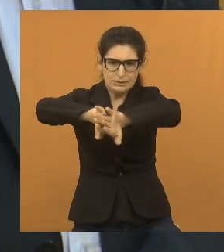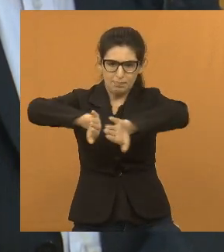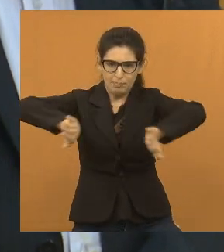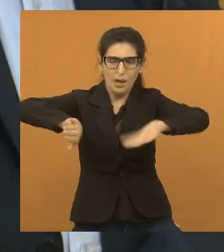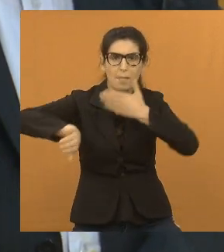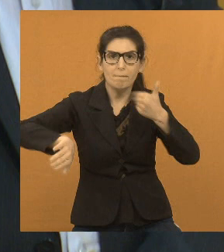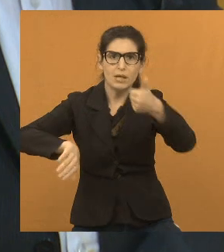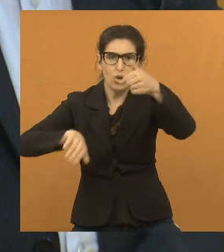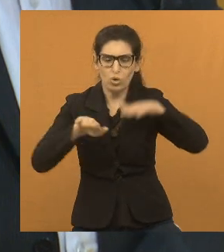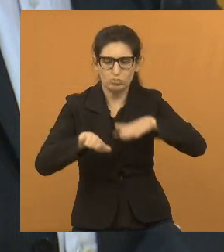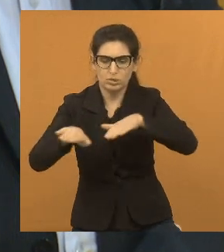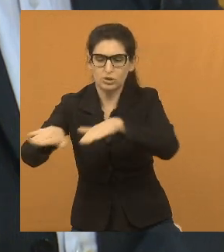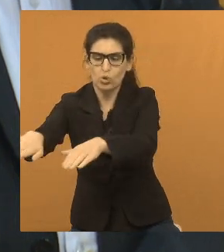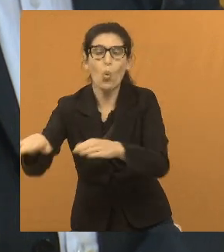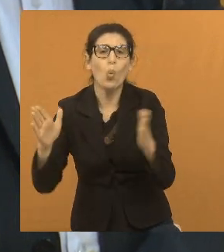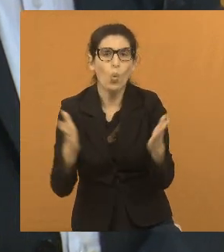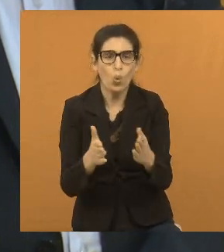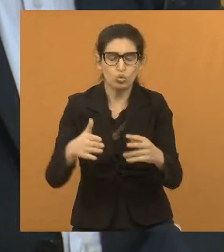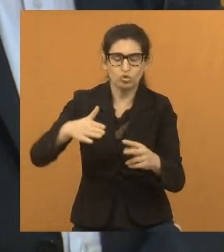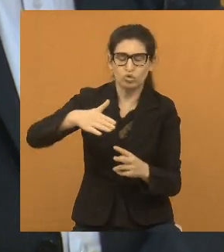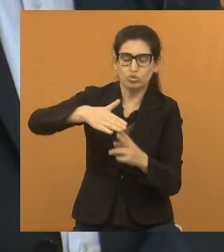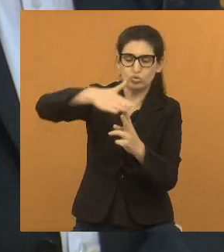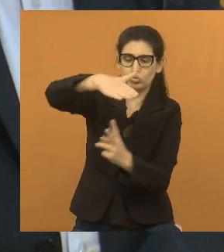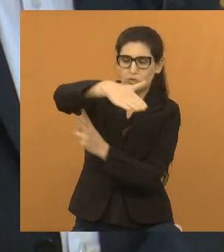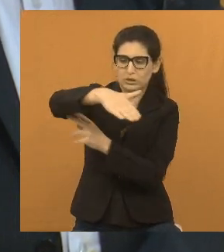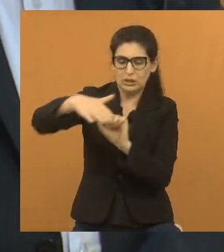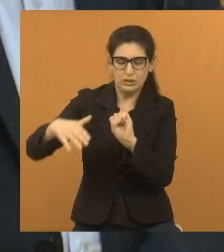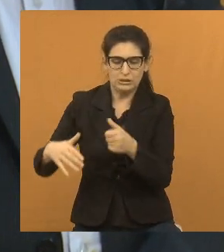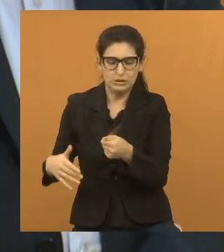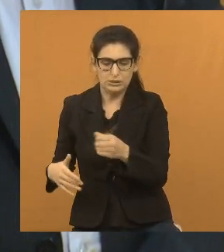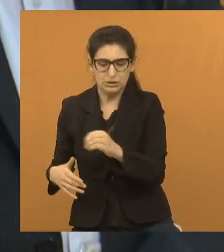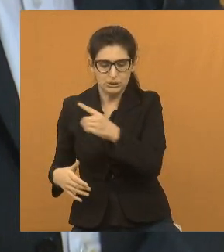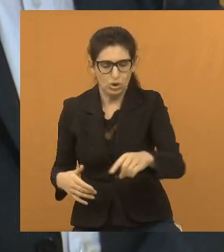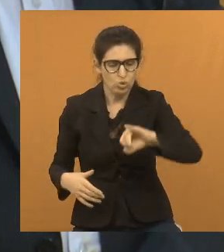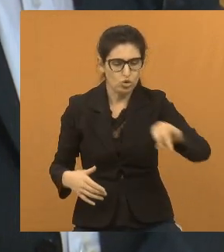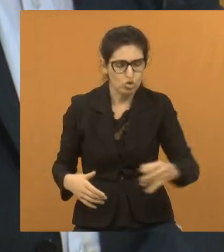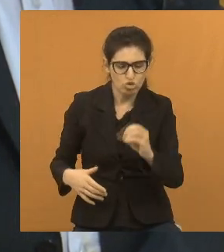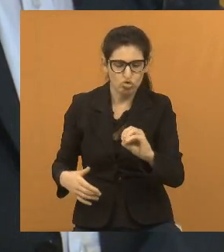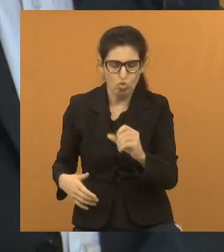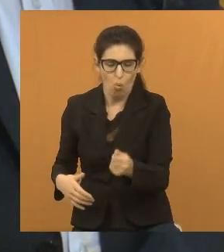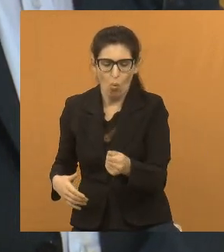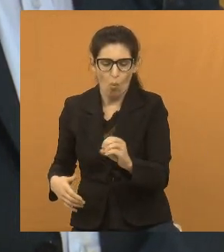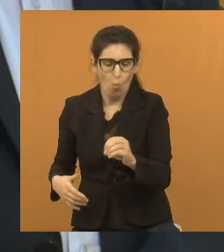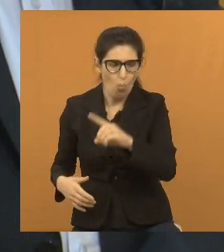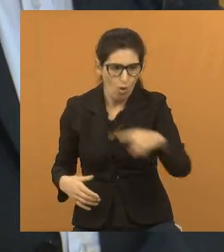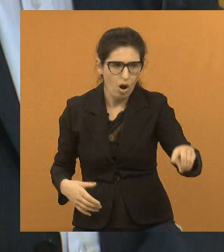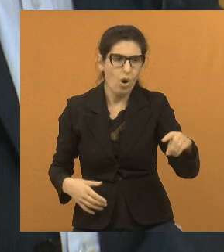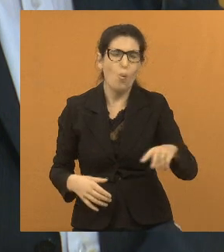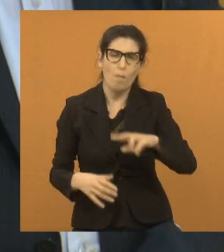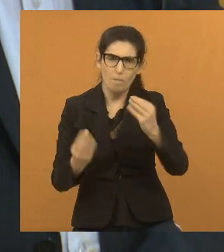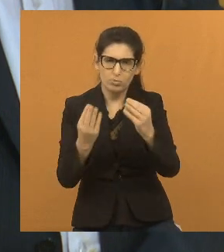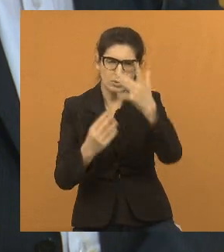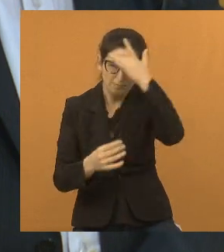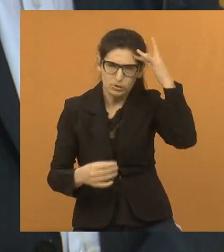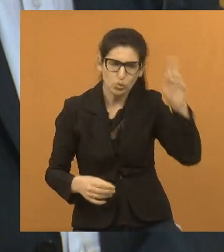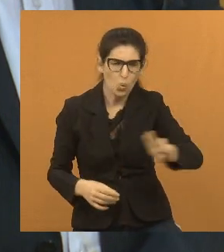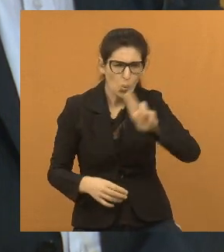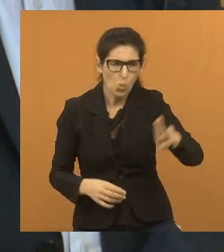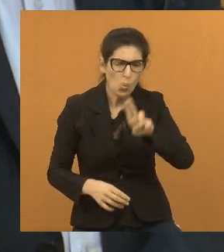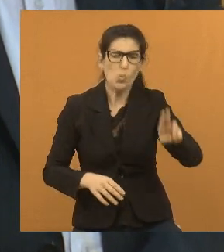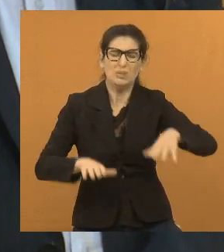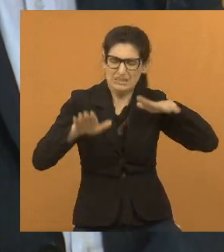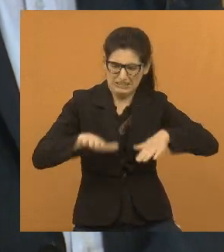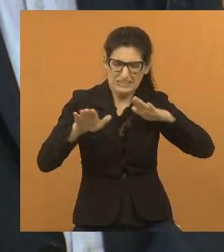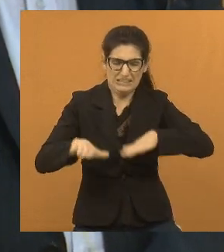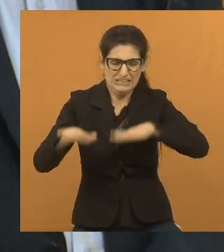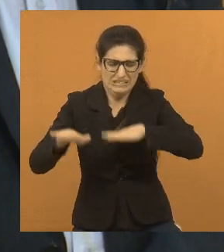temos a ponte do São João hoje, que está super utilizada, né, a gente pode ver, tanto nos horários de pico,